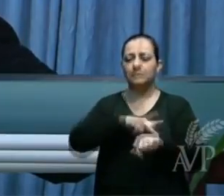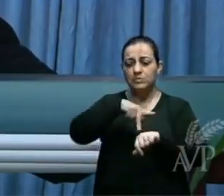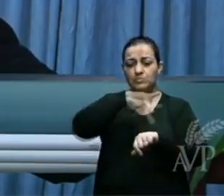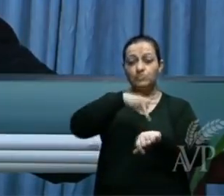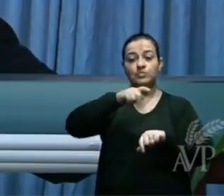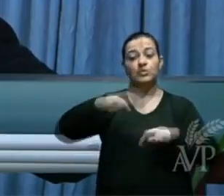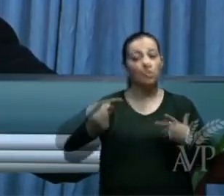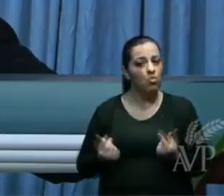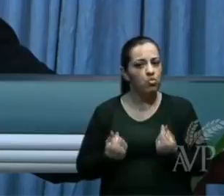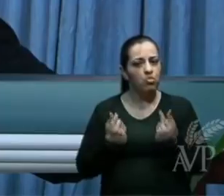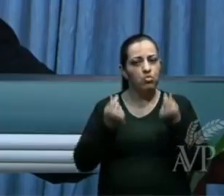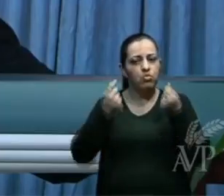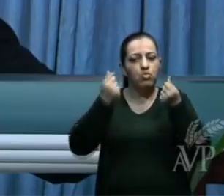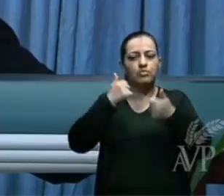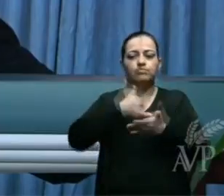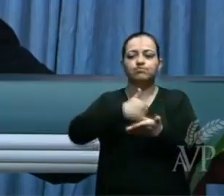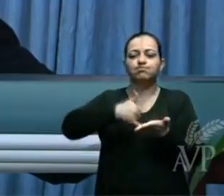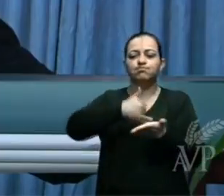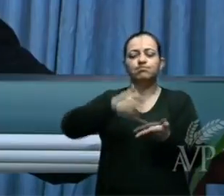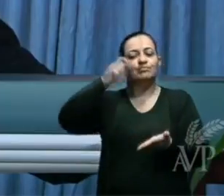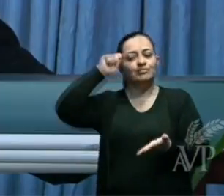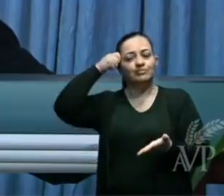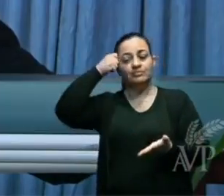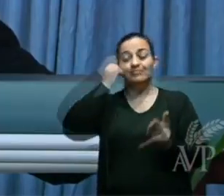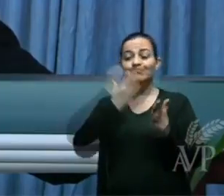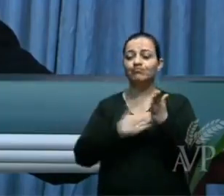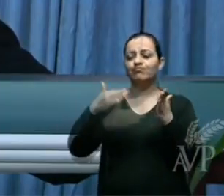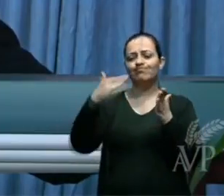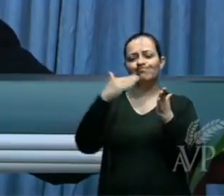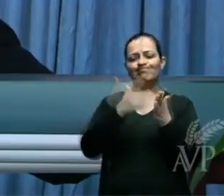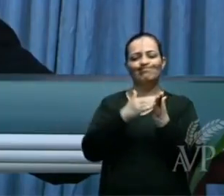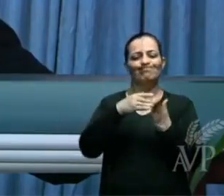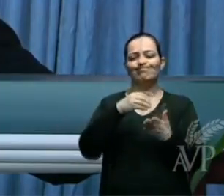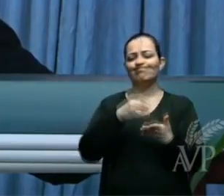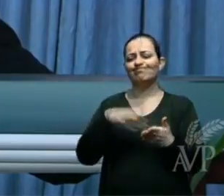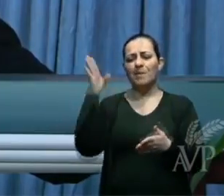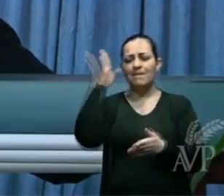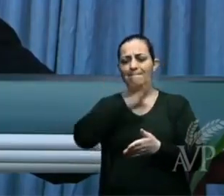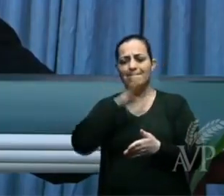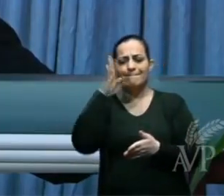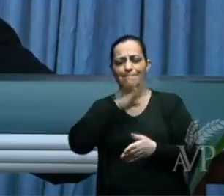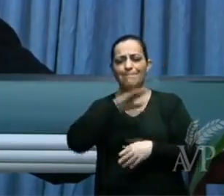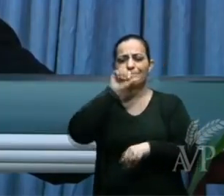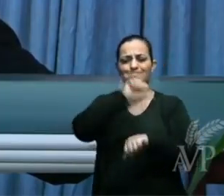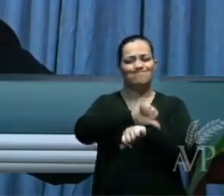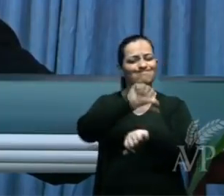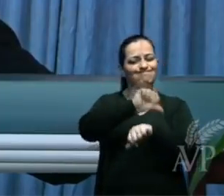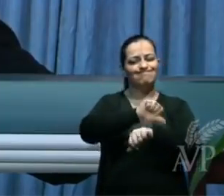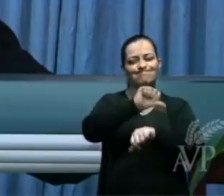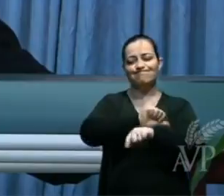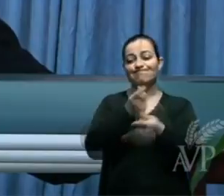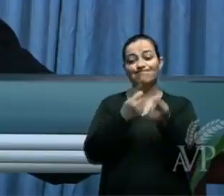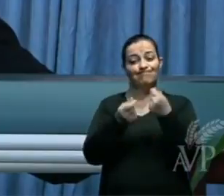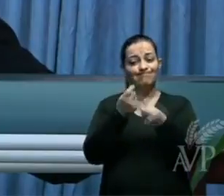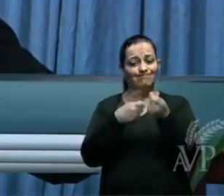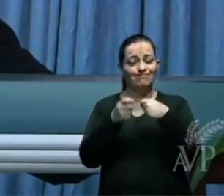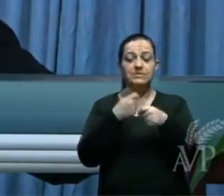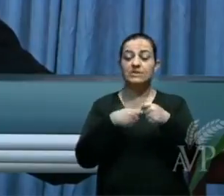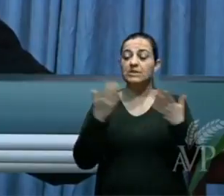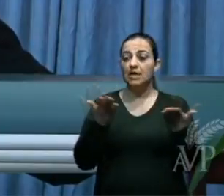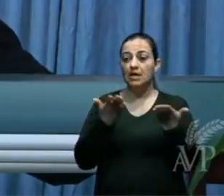em petróleo mas tudo foi mal aplicado e agora estão tentando